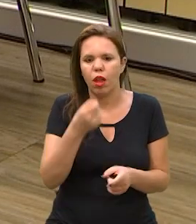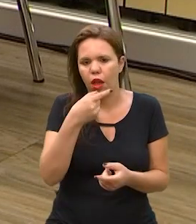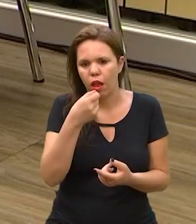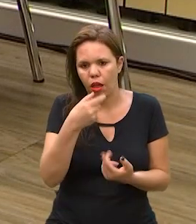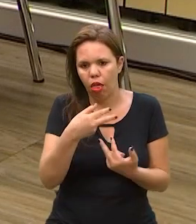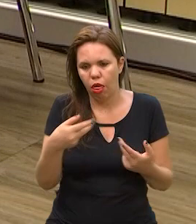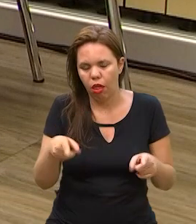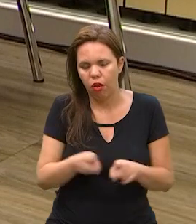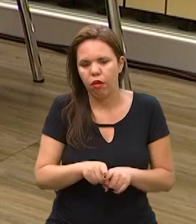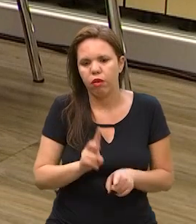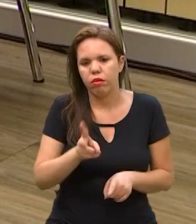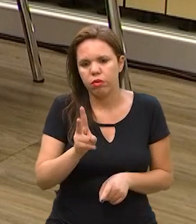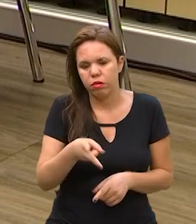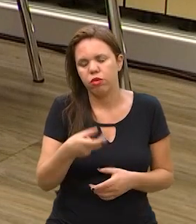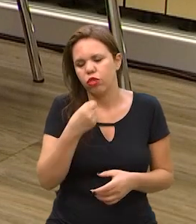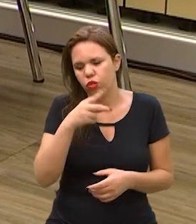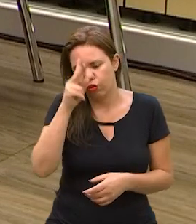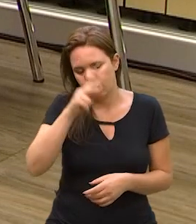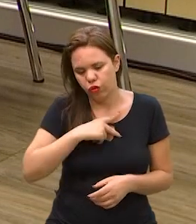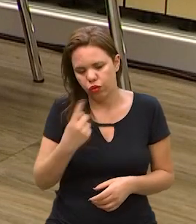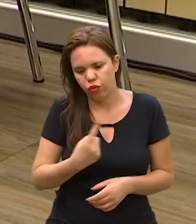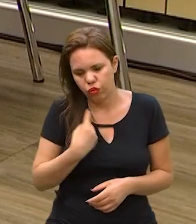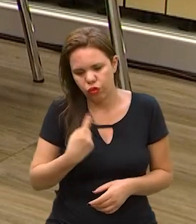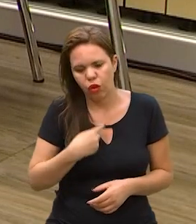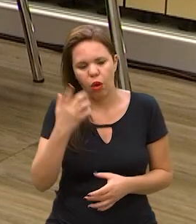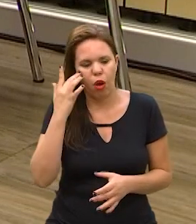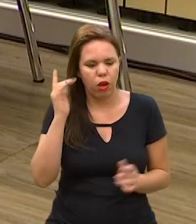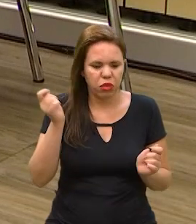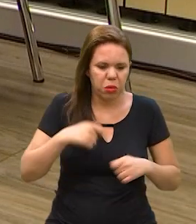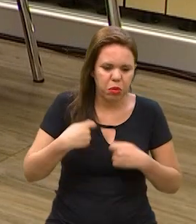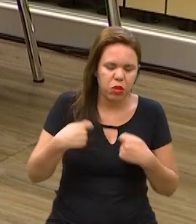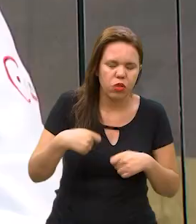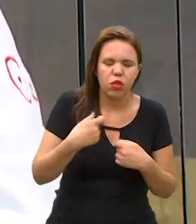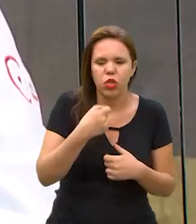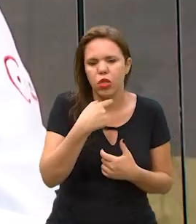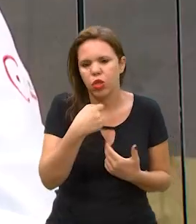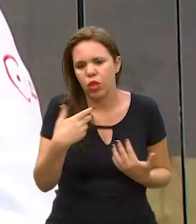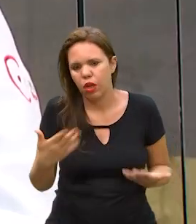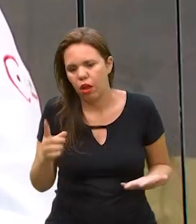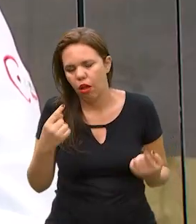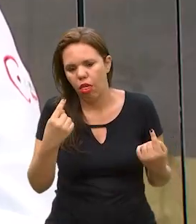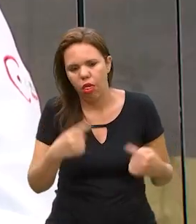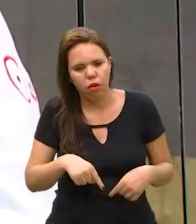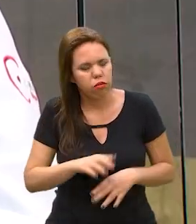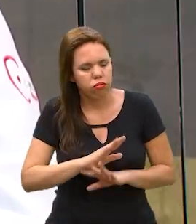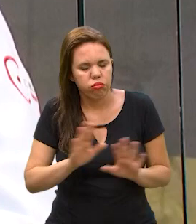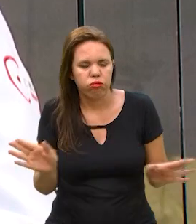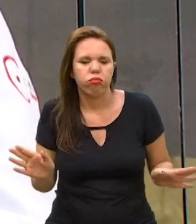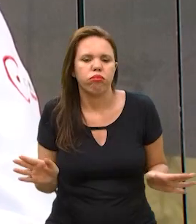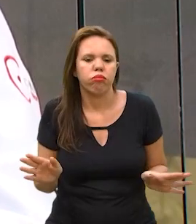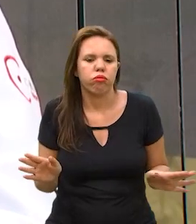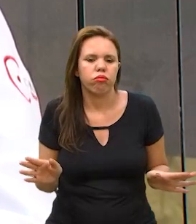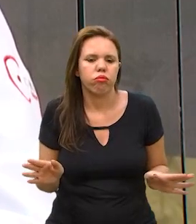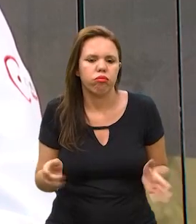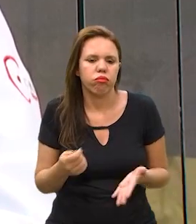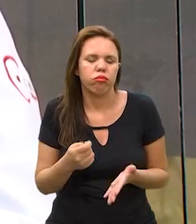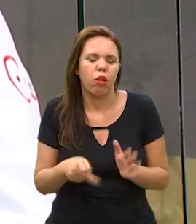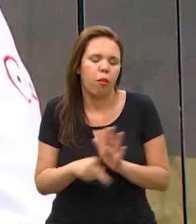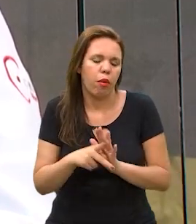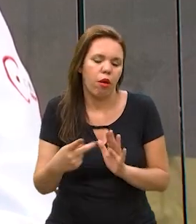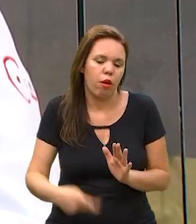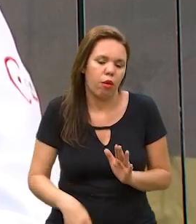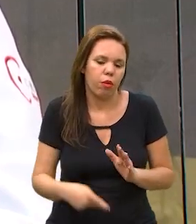automedicação, tomar remédio de acordo com o que eu acho que eu preciso estar tomando, é contraindicado também a autoprescrição